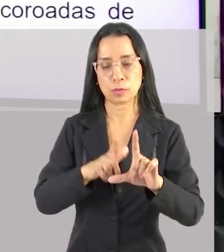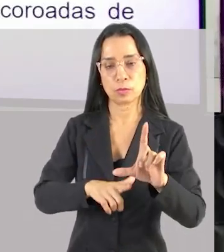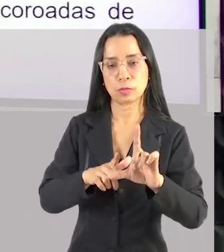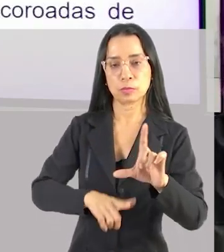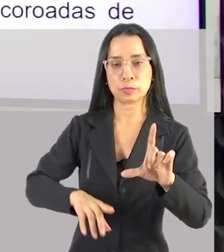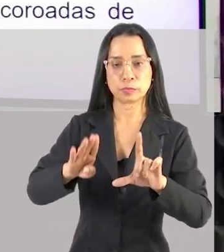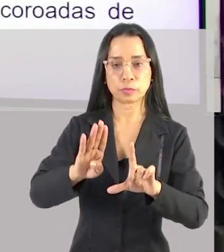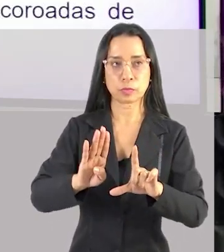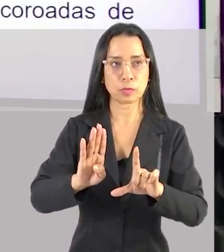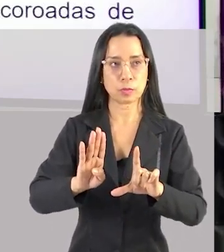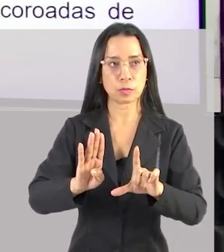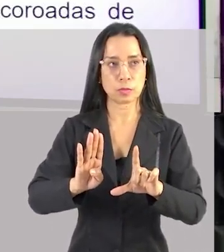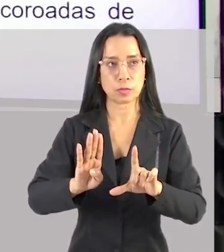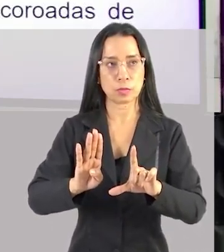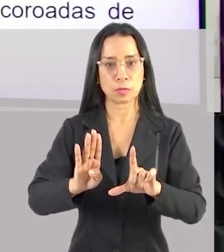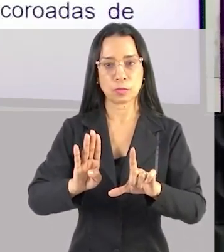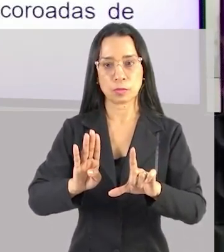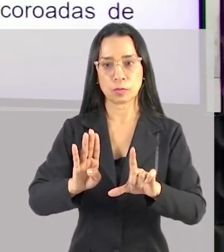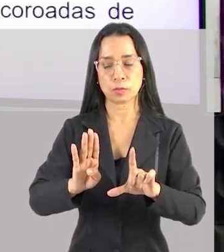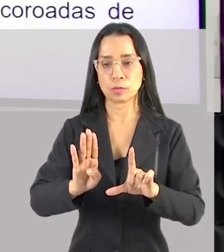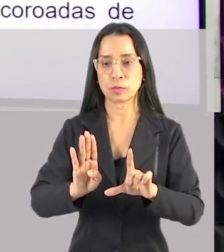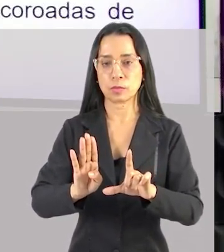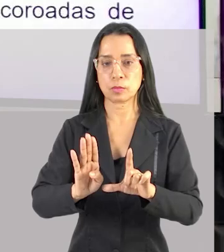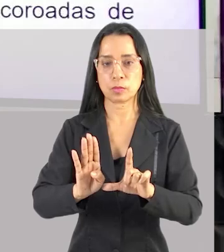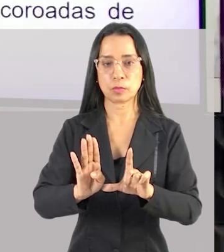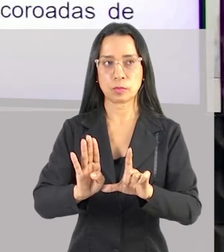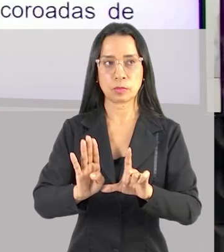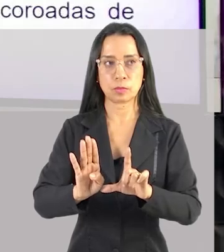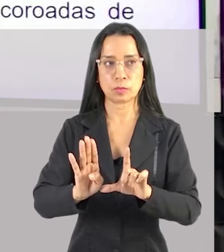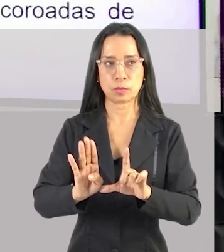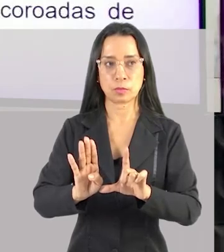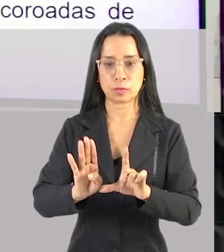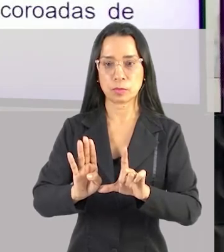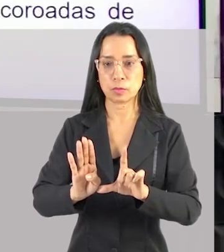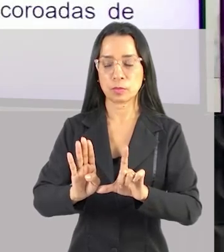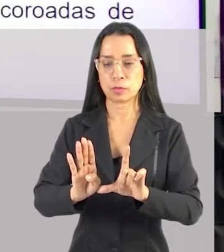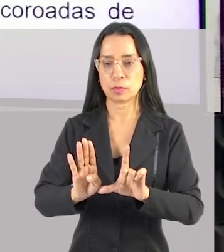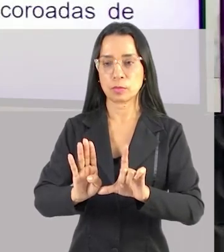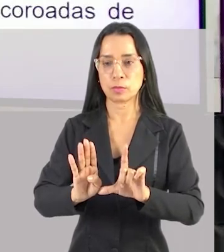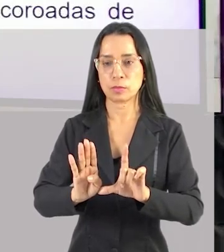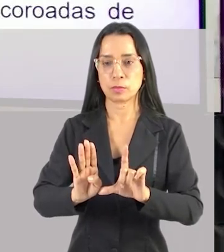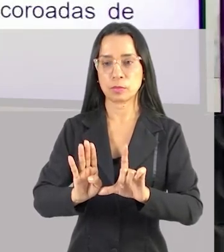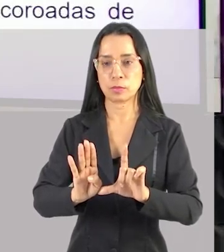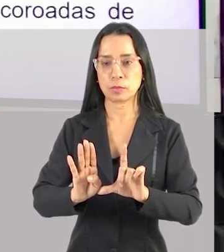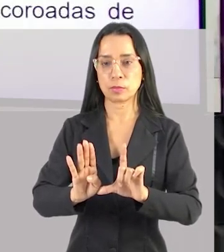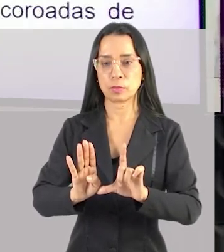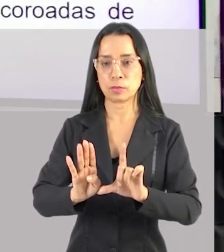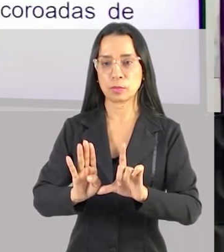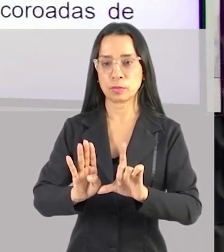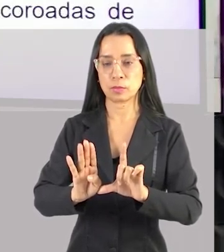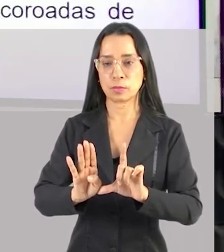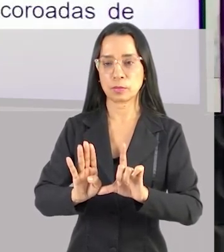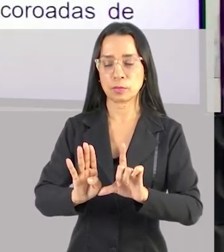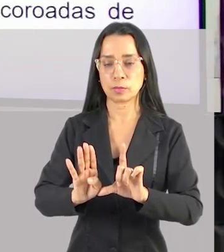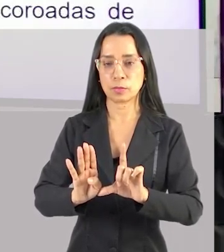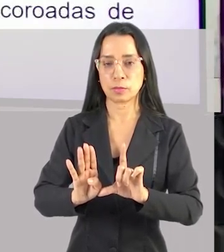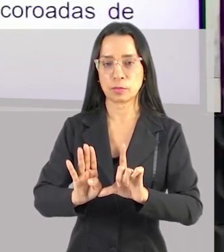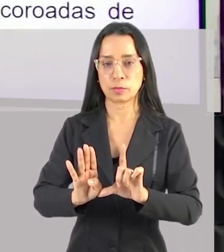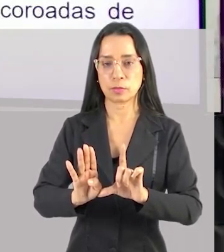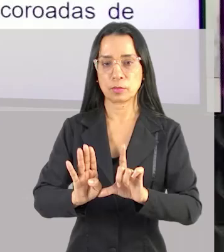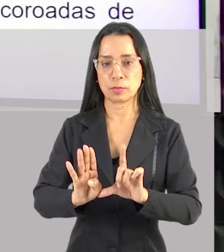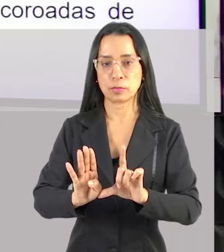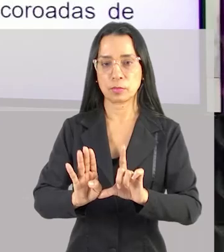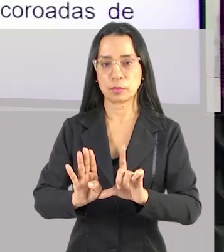adequada. Letra B. Concretização utilitária de ações que revelam a manifestação de